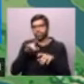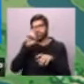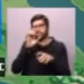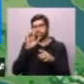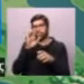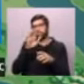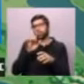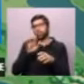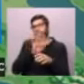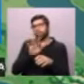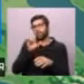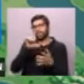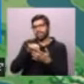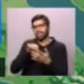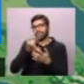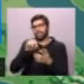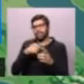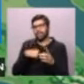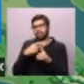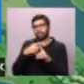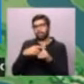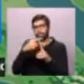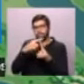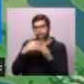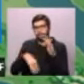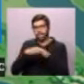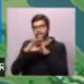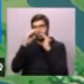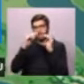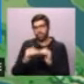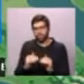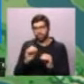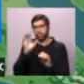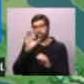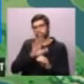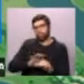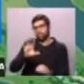e uma descida da máxima em todo o território do continente. Obrigada, bom fim de semana. Obrigada, bom fim de semana, Carla.